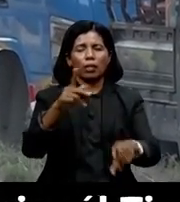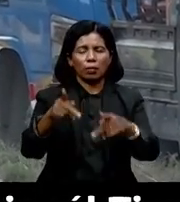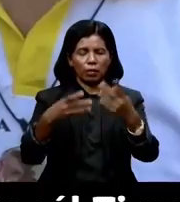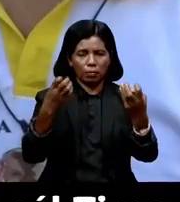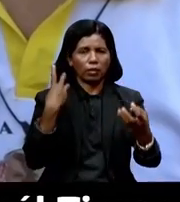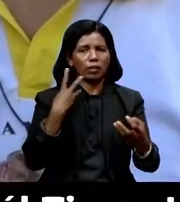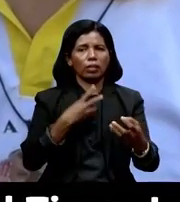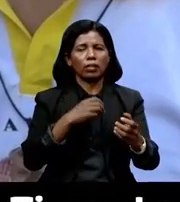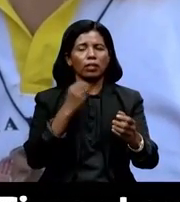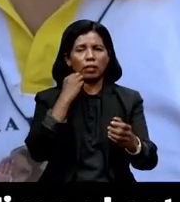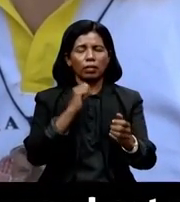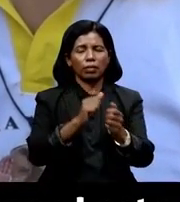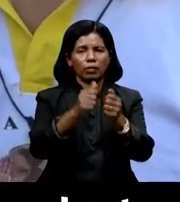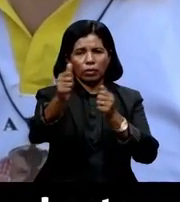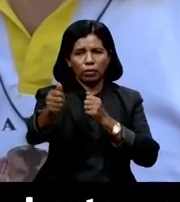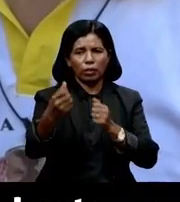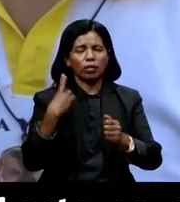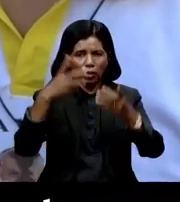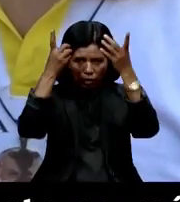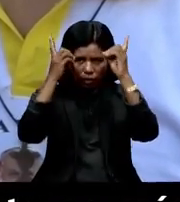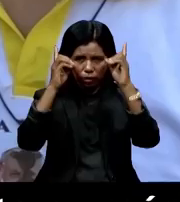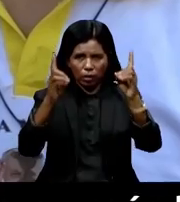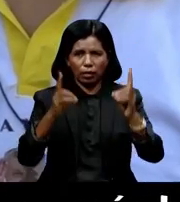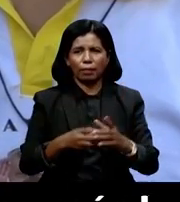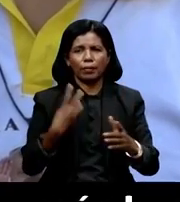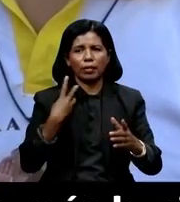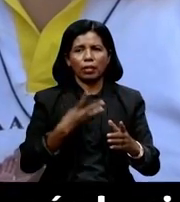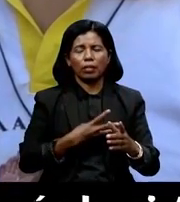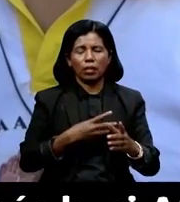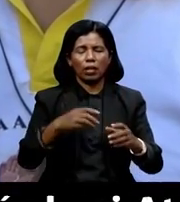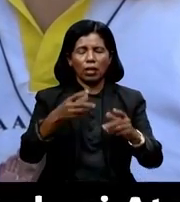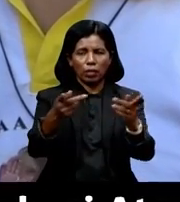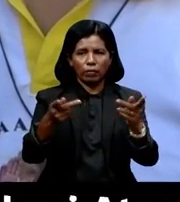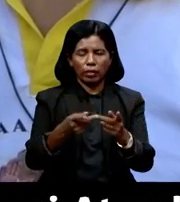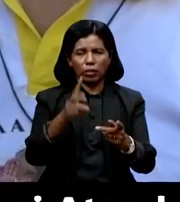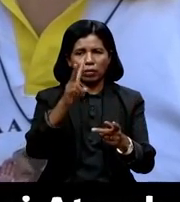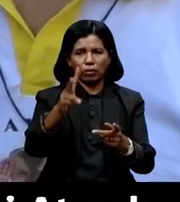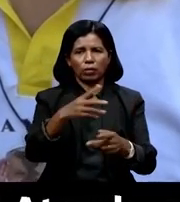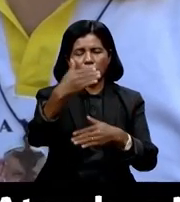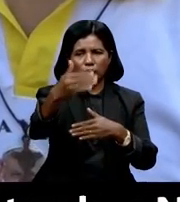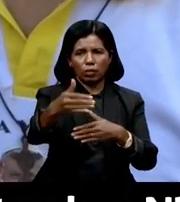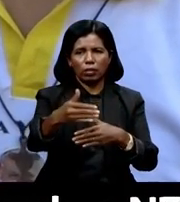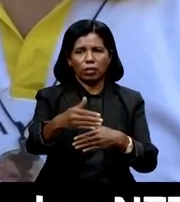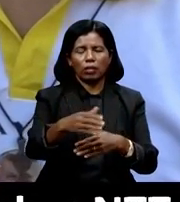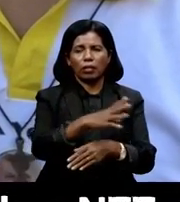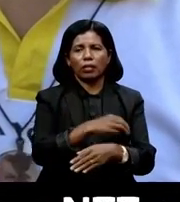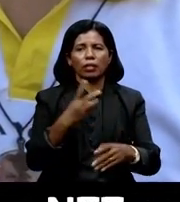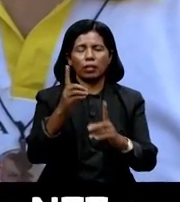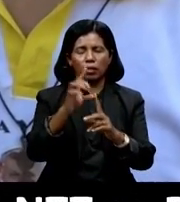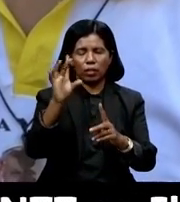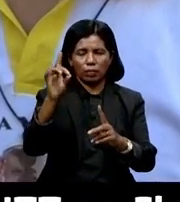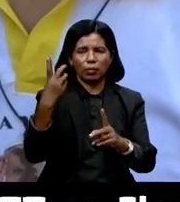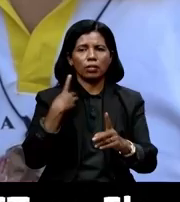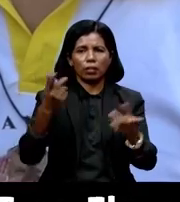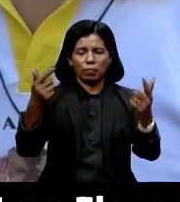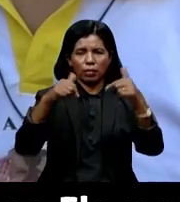ita Raidok, então ita decide que ata, ita lo turno rua. E da oine ma coin dia 8 ne ita mai e